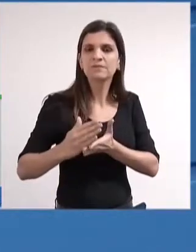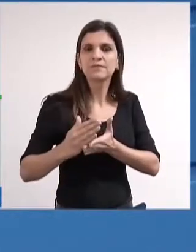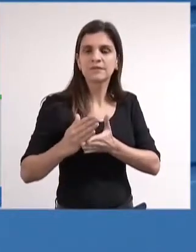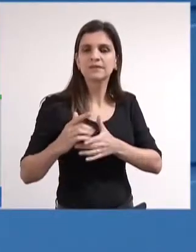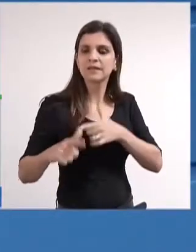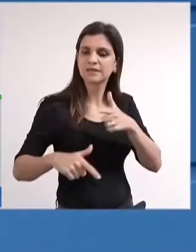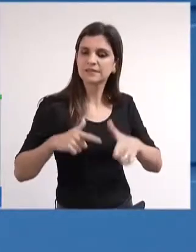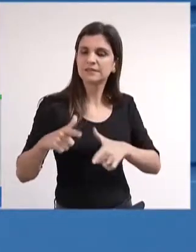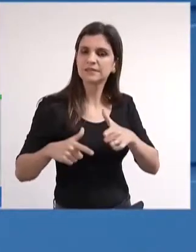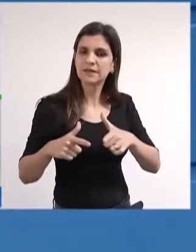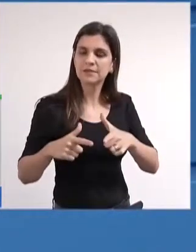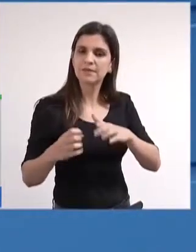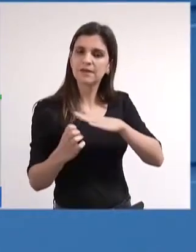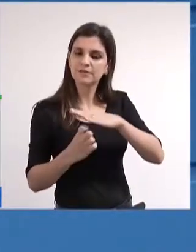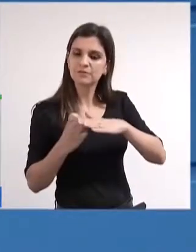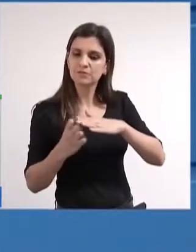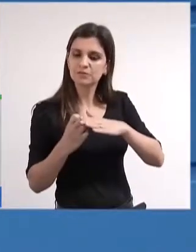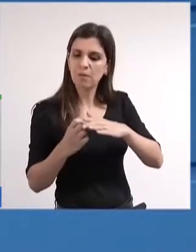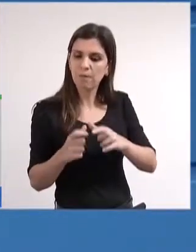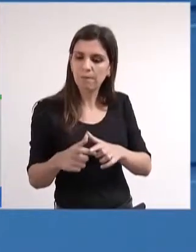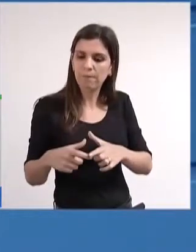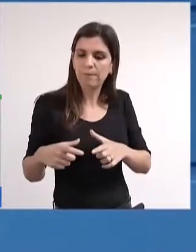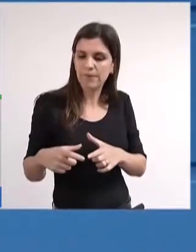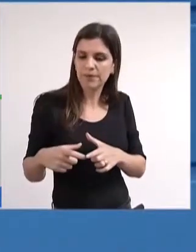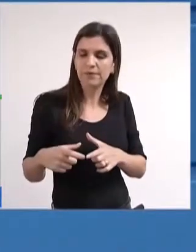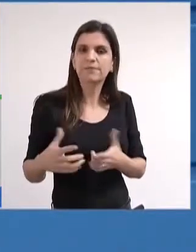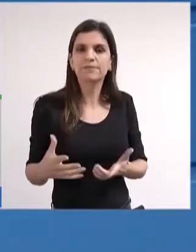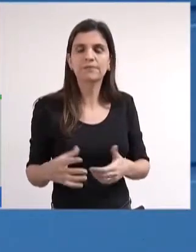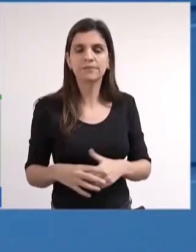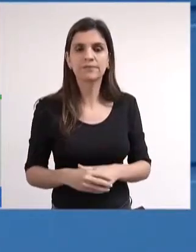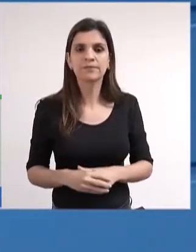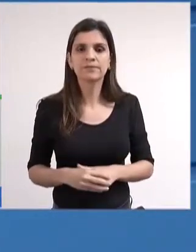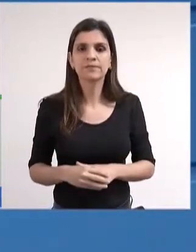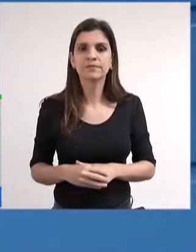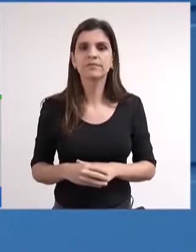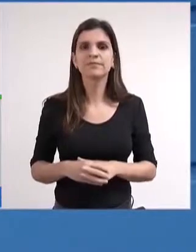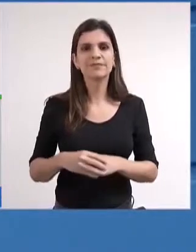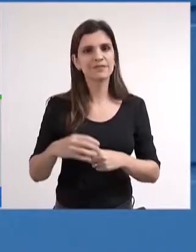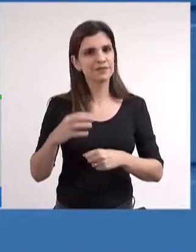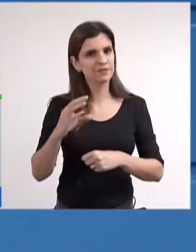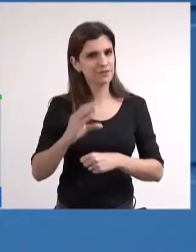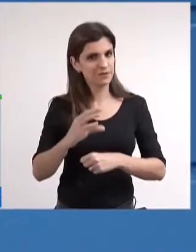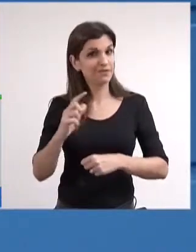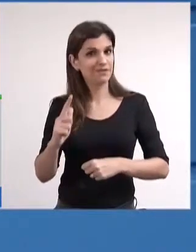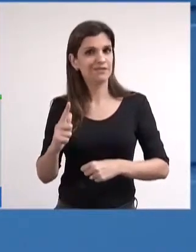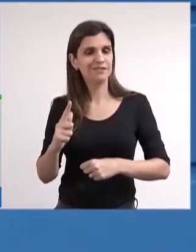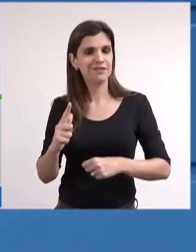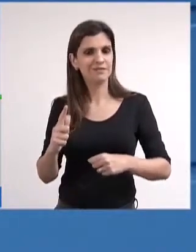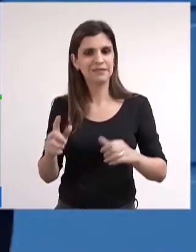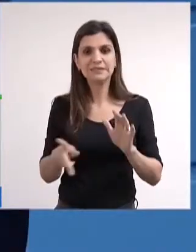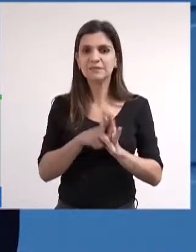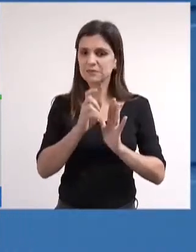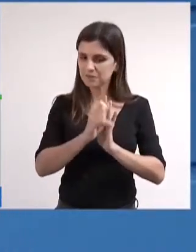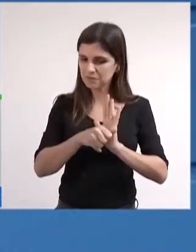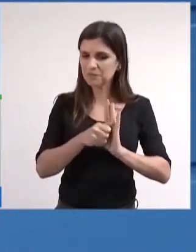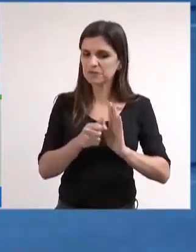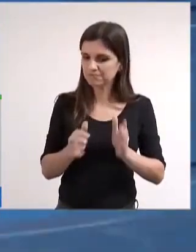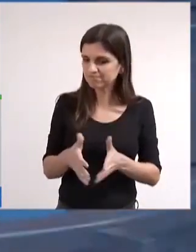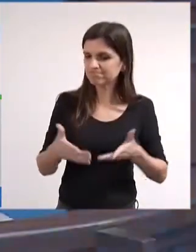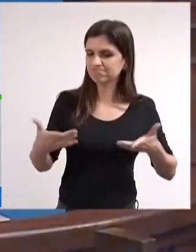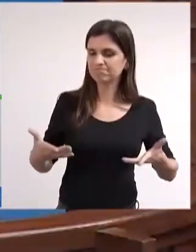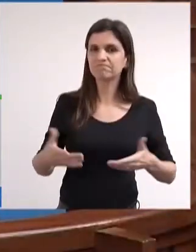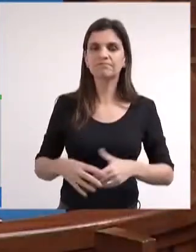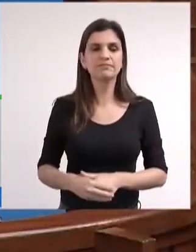Marquinhos Trade e à nossa vice-prefeita, não é, por colocar Campo Grande na vanguarda desses projetos de desenvolvimento. Muito